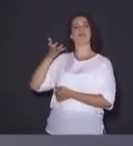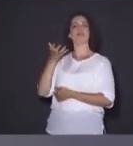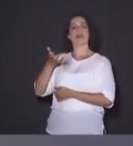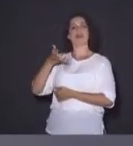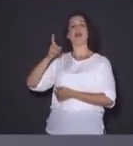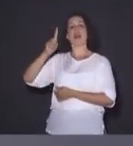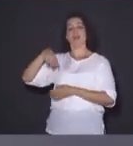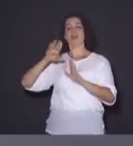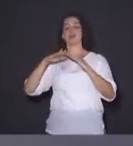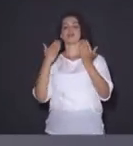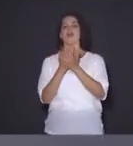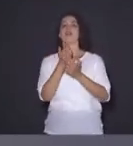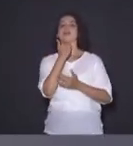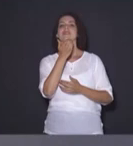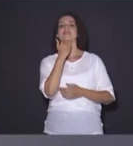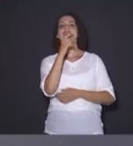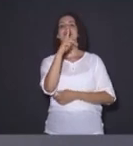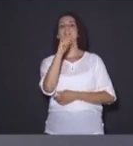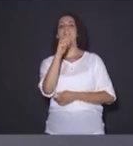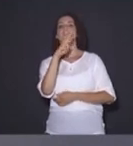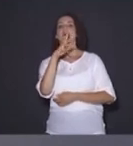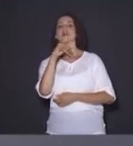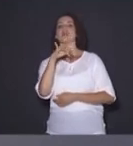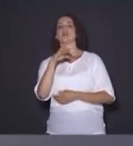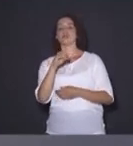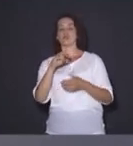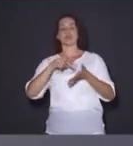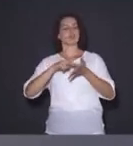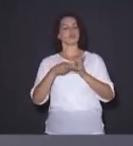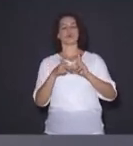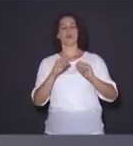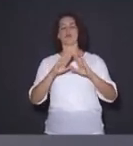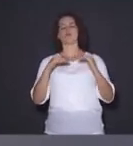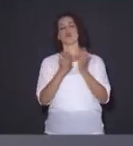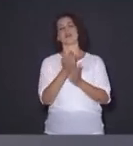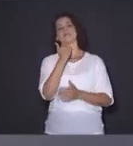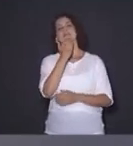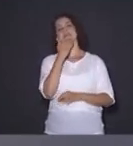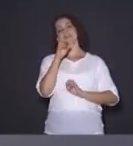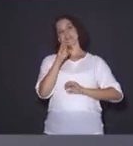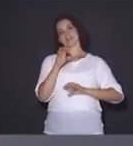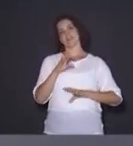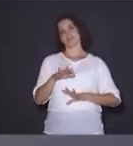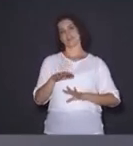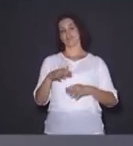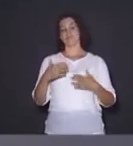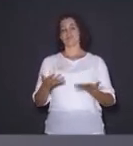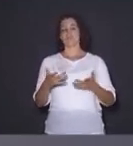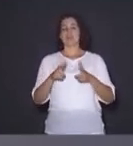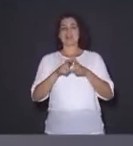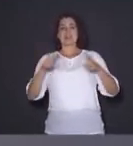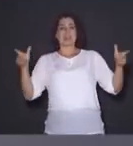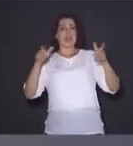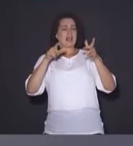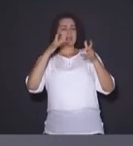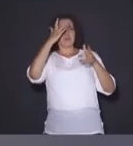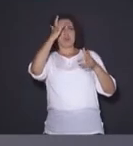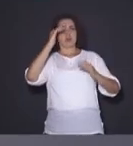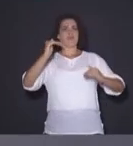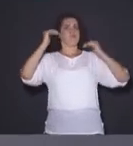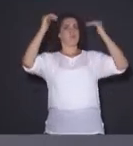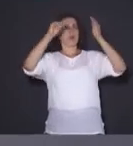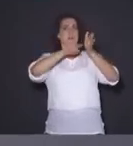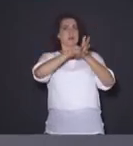a escola sem partido que na verdade é uma escola sem educação grandes pesquisadores do mundo né como burd e paulo freire